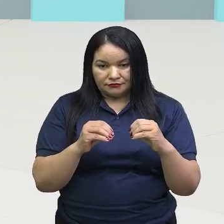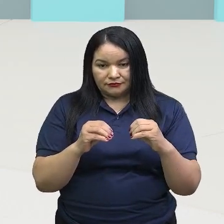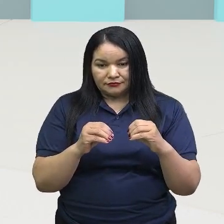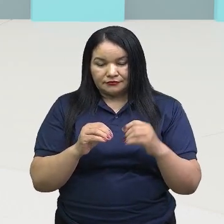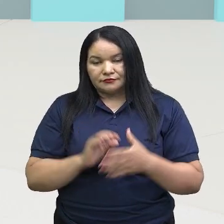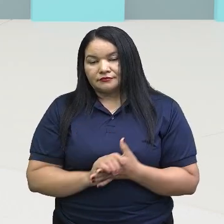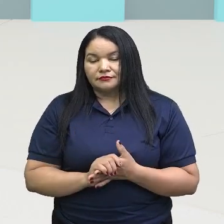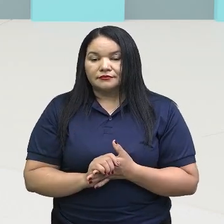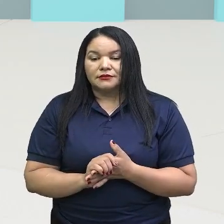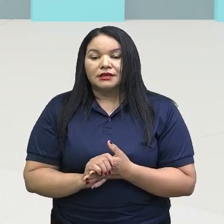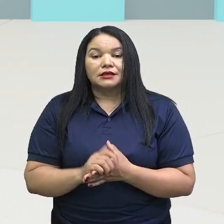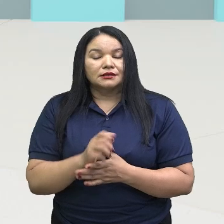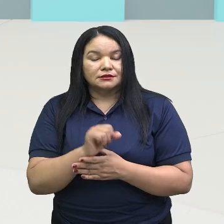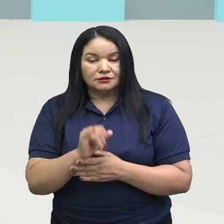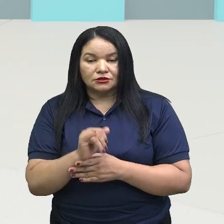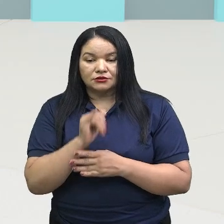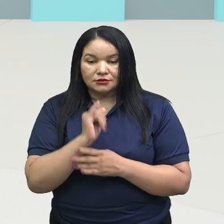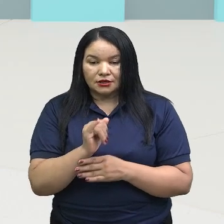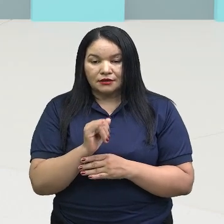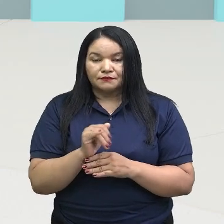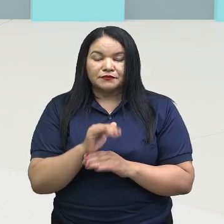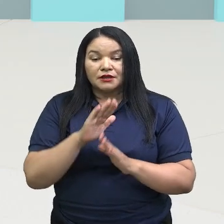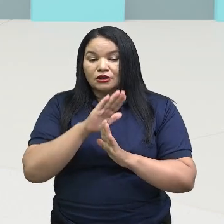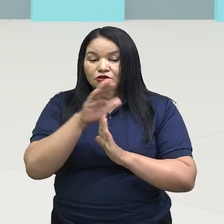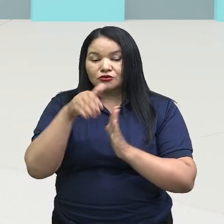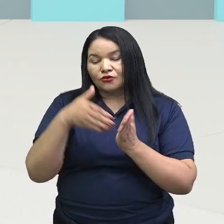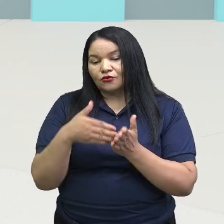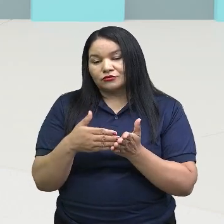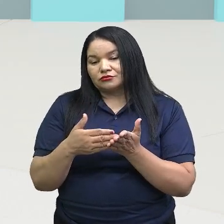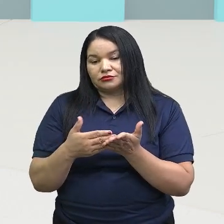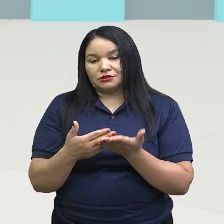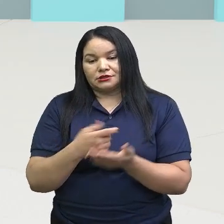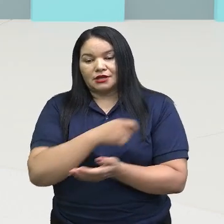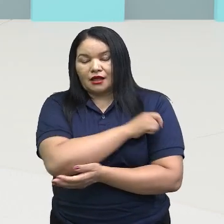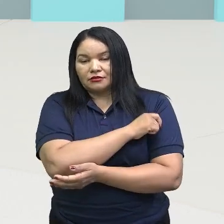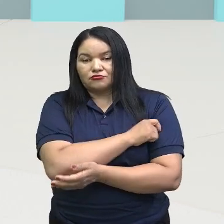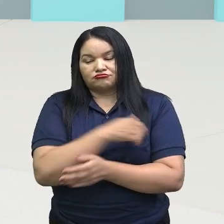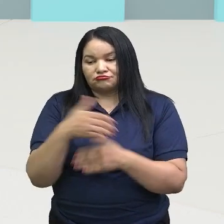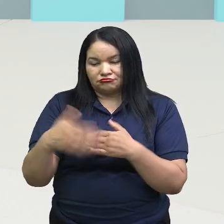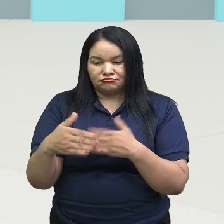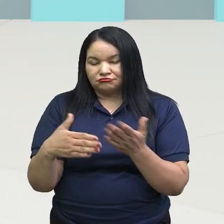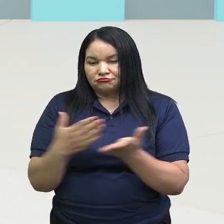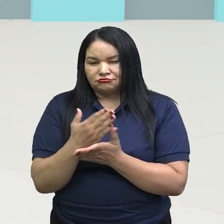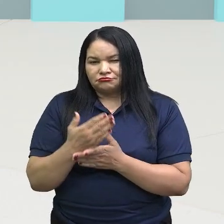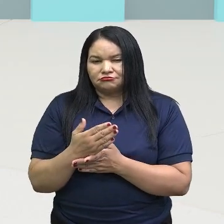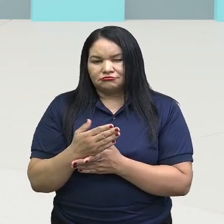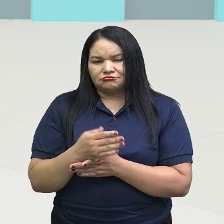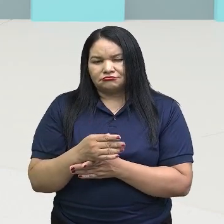caminha sozinha. Se eu disser aqui que todos os alunos vão passar na prova, você vai olhar para a minha cara e